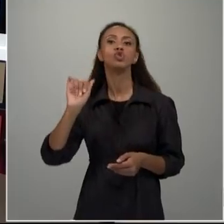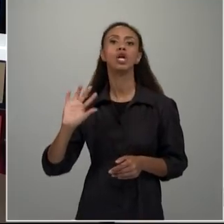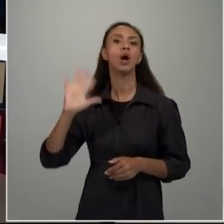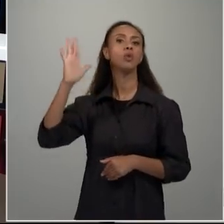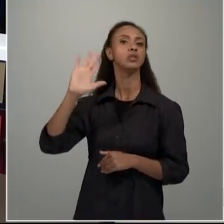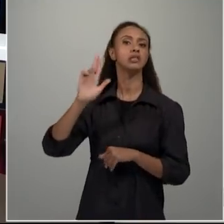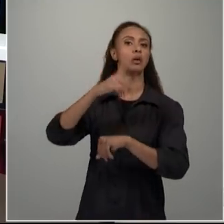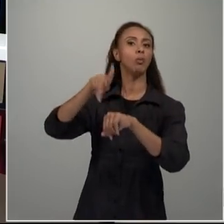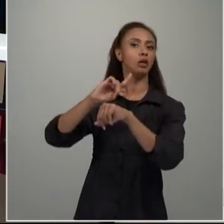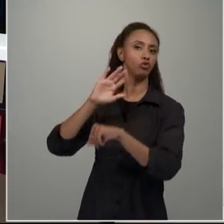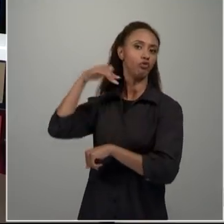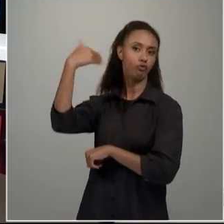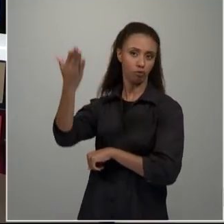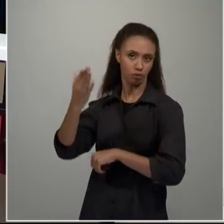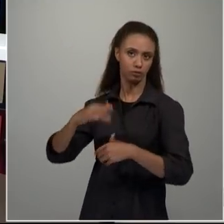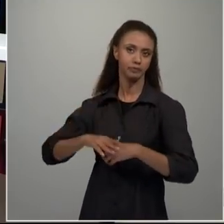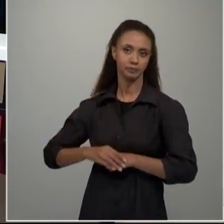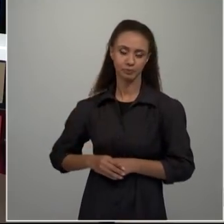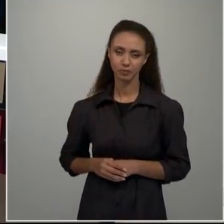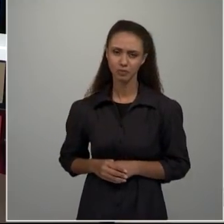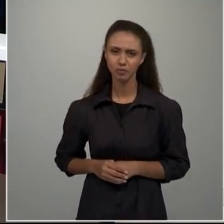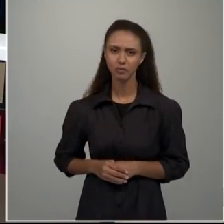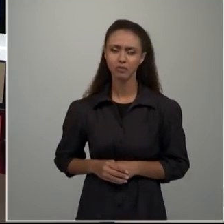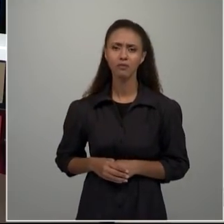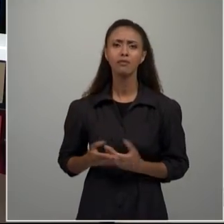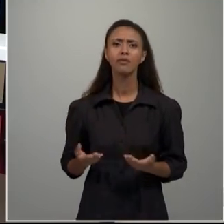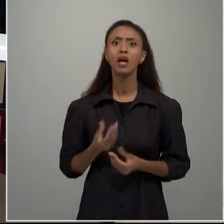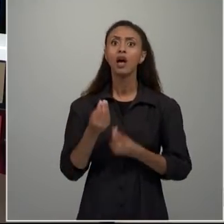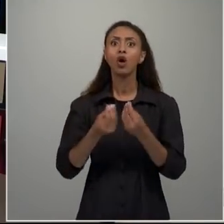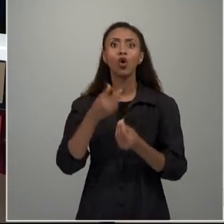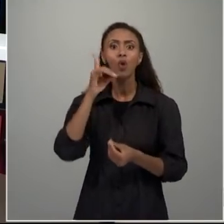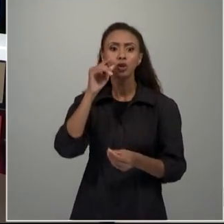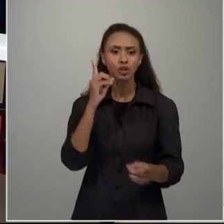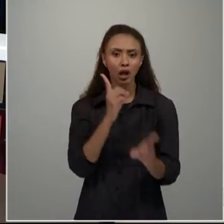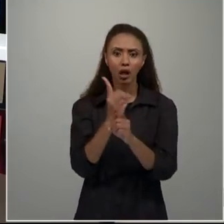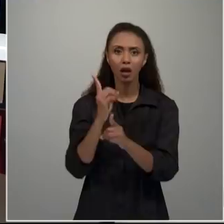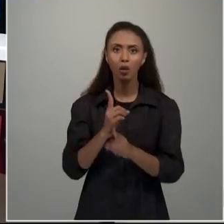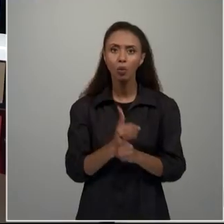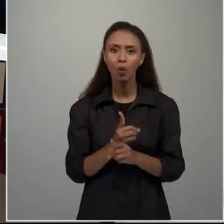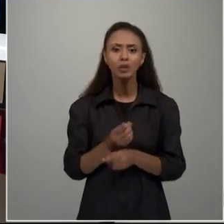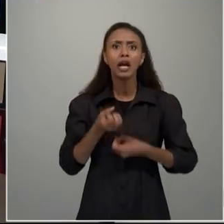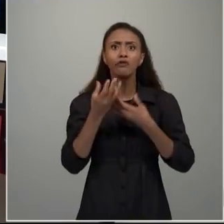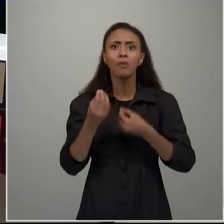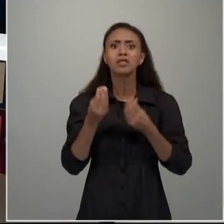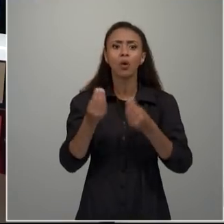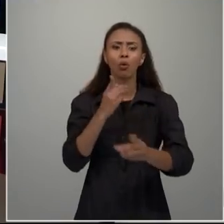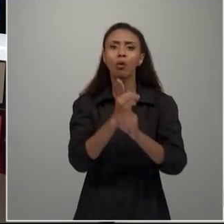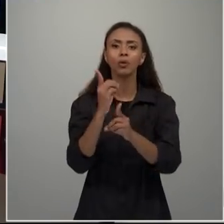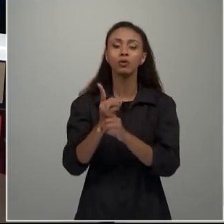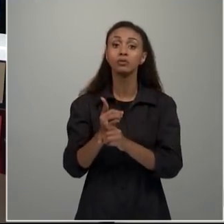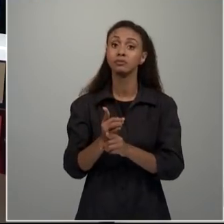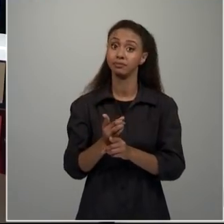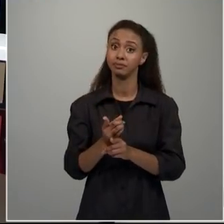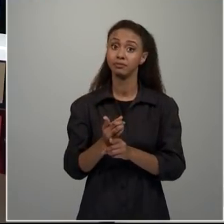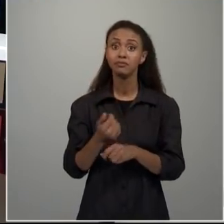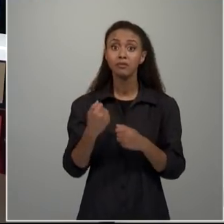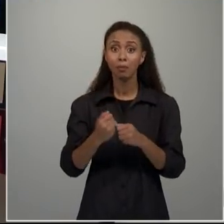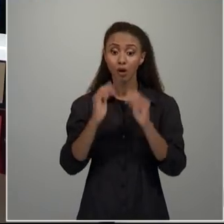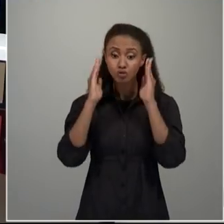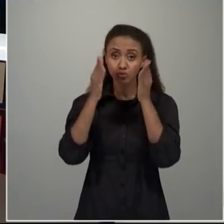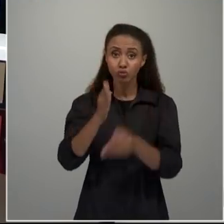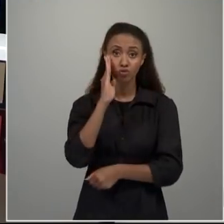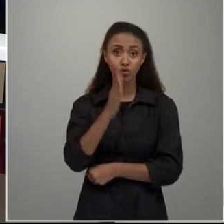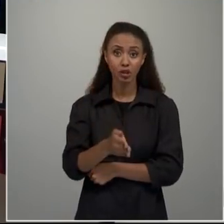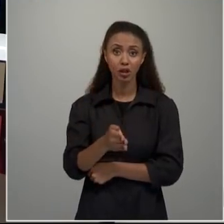internacional né então assim como que você vai localizar a data como você vai localizar os dados você vai num dado específico você não precisa